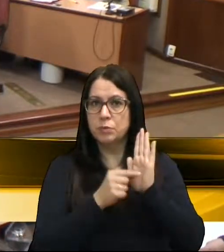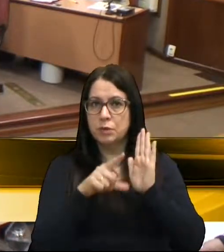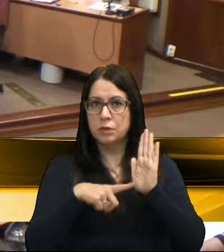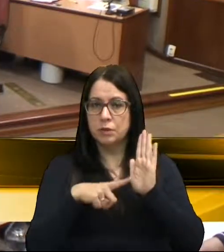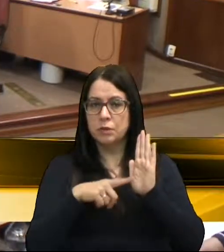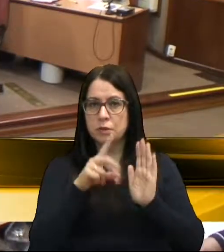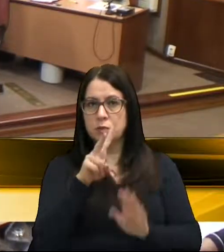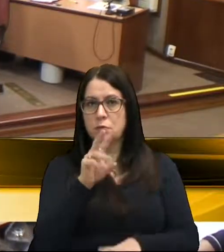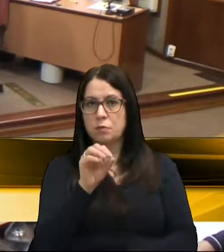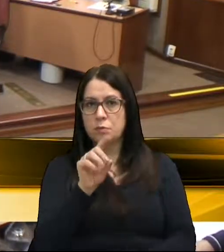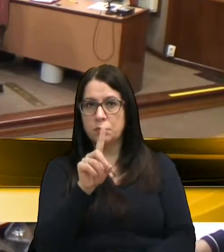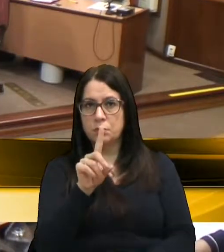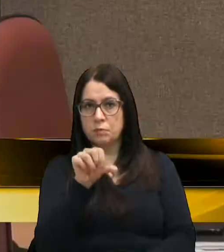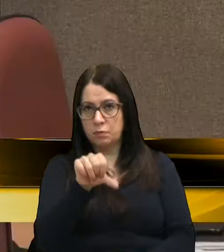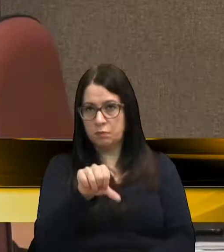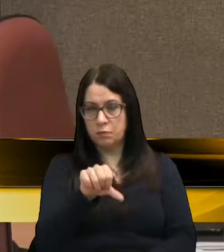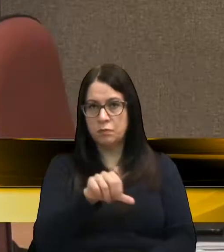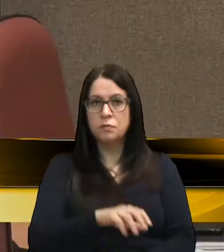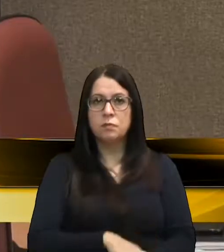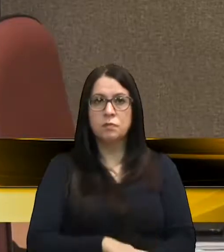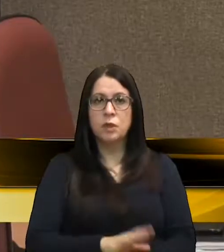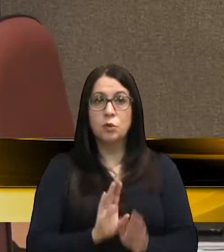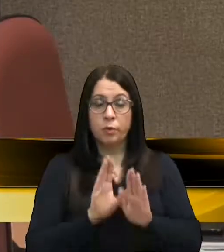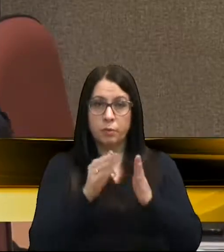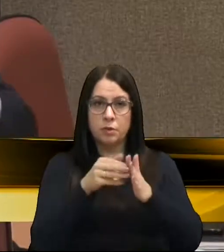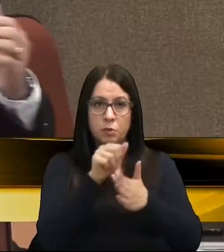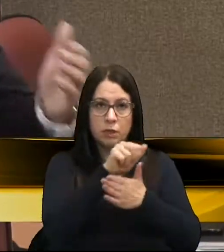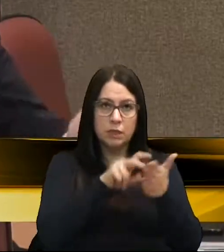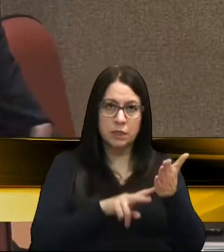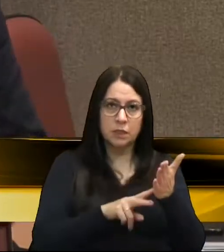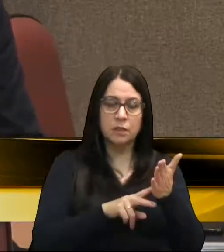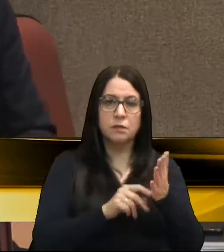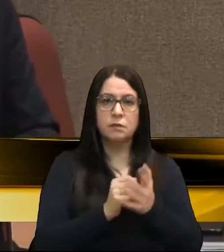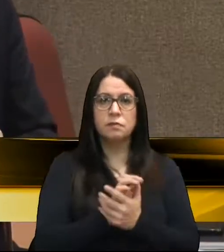de 2019. Comissão, analisando com